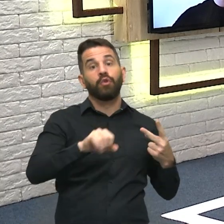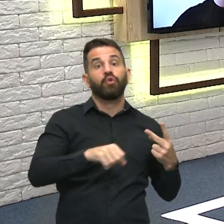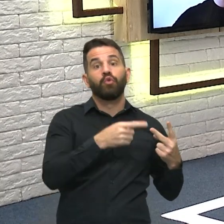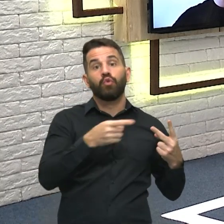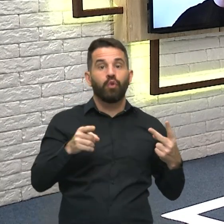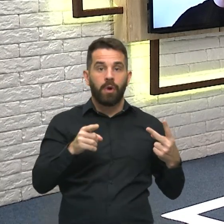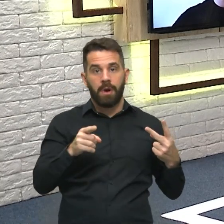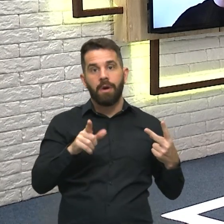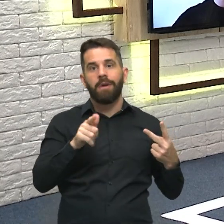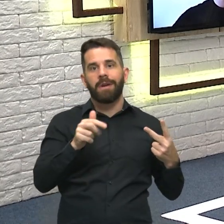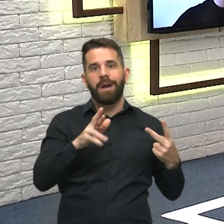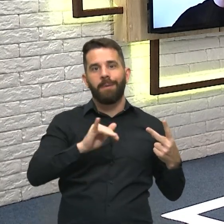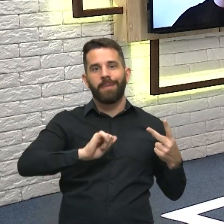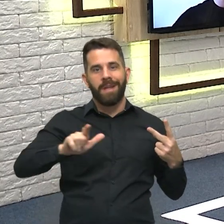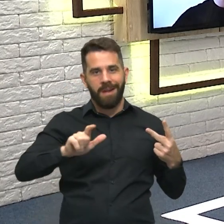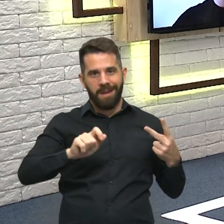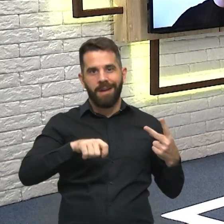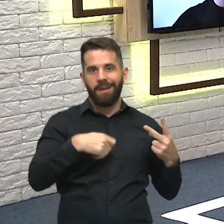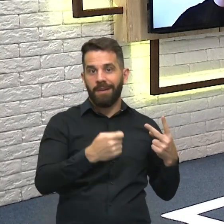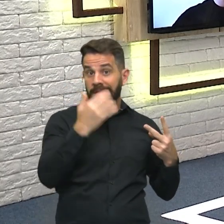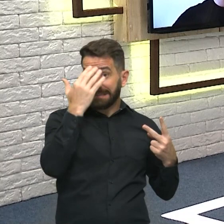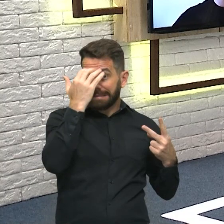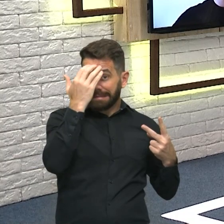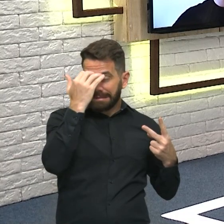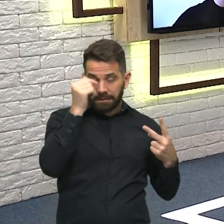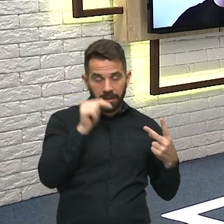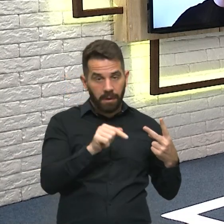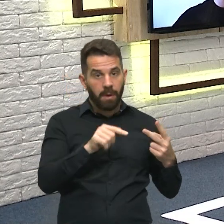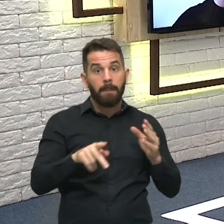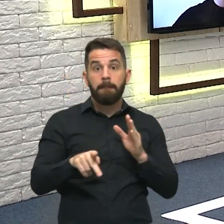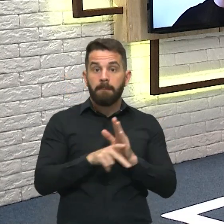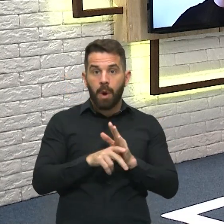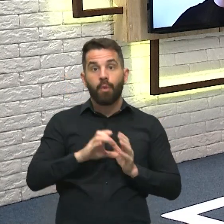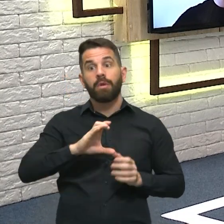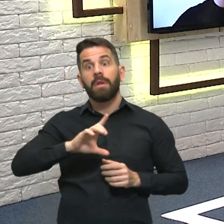coordenador do Núcleo de Acessibilidade do Campus Goiás da